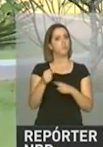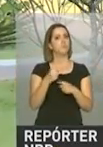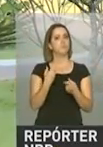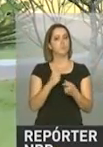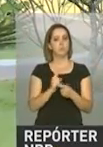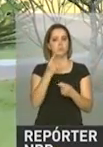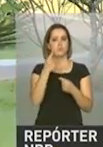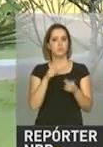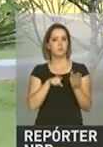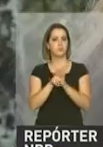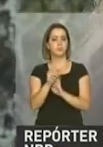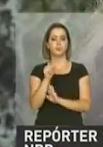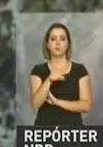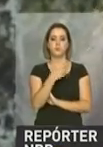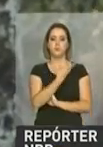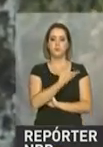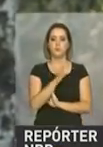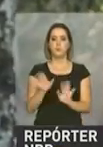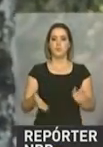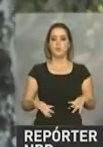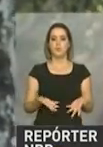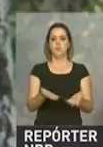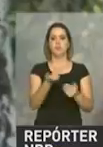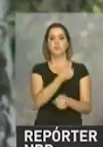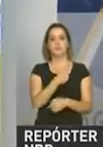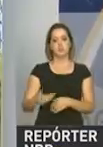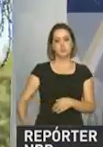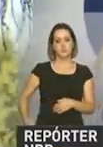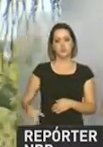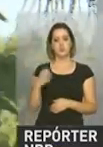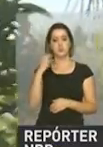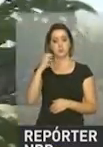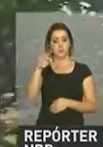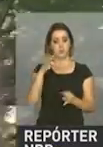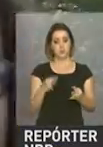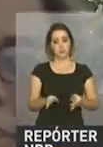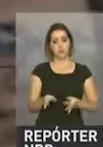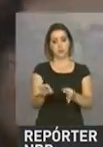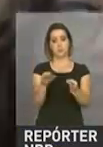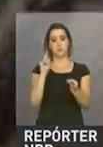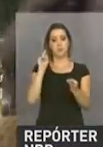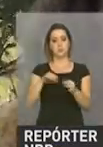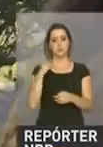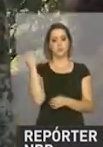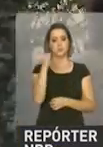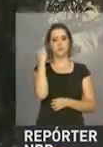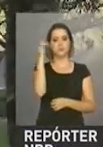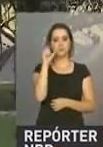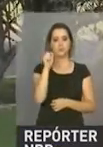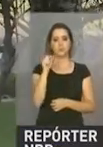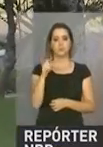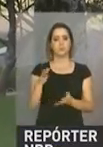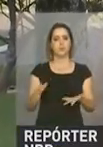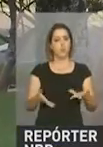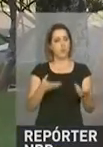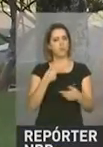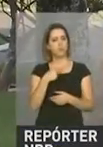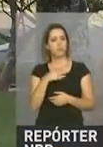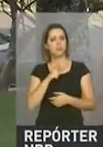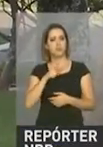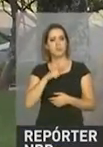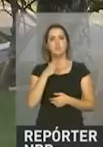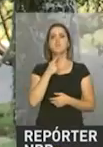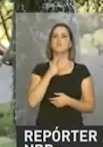Agência Espacial Brasileira, o incentivo do governo na área de ciência e tecnologia é fundamental para despertar a vocação